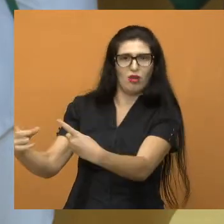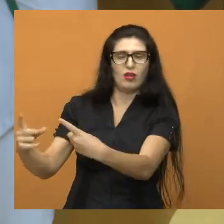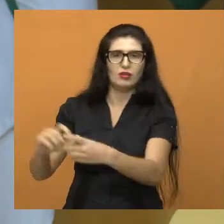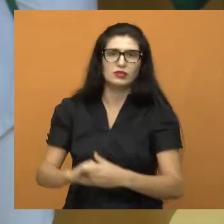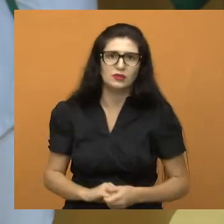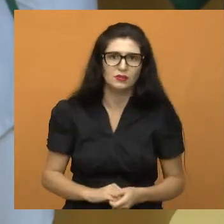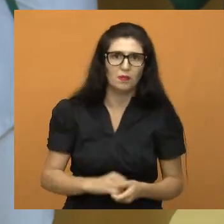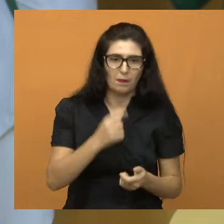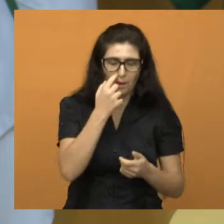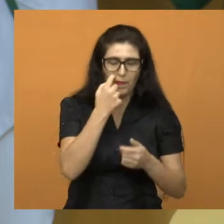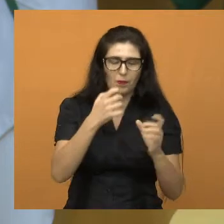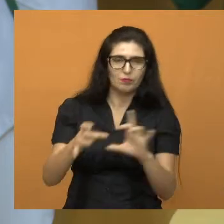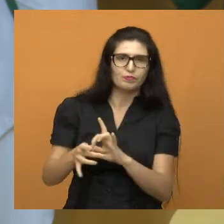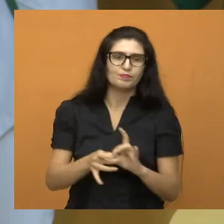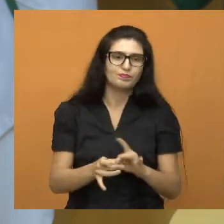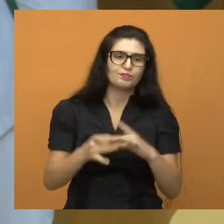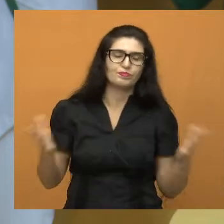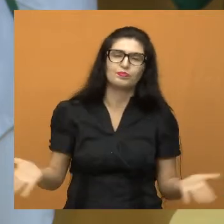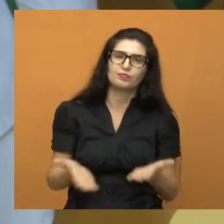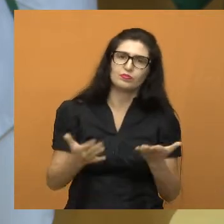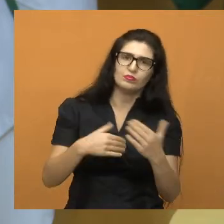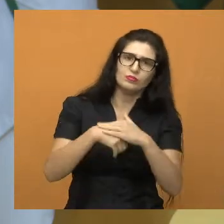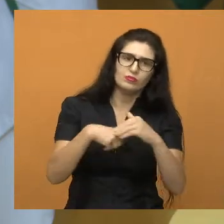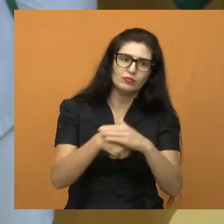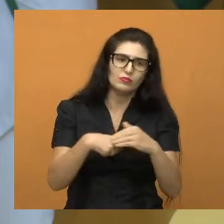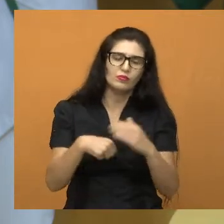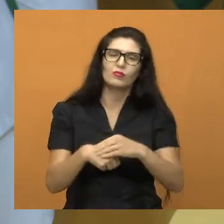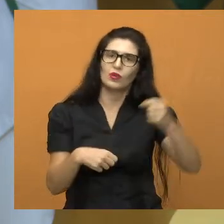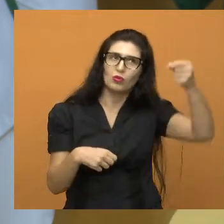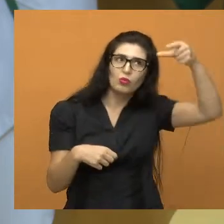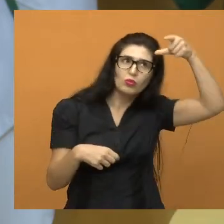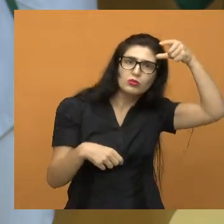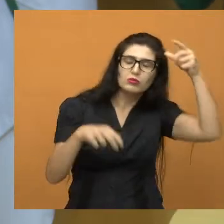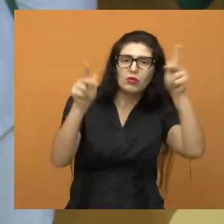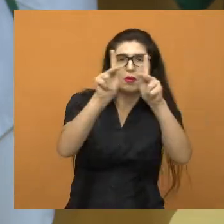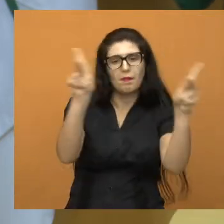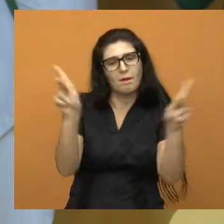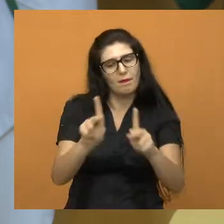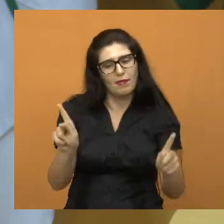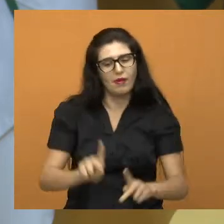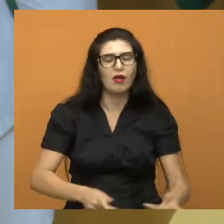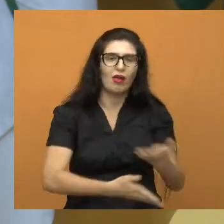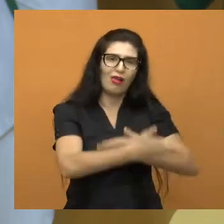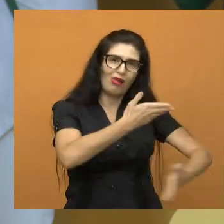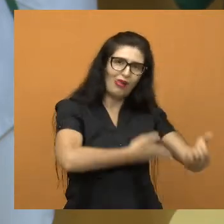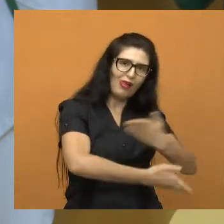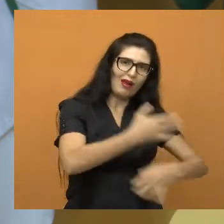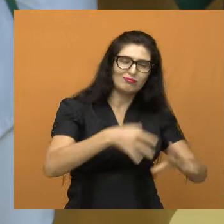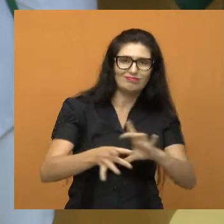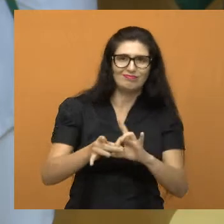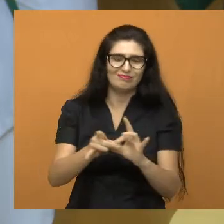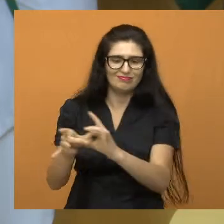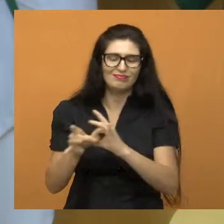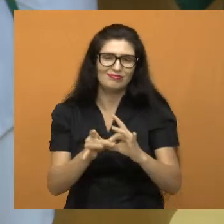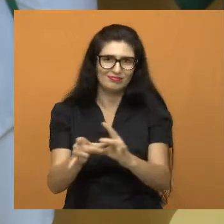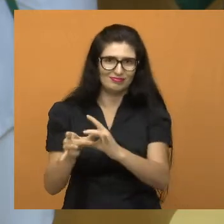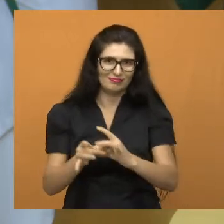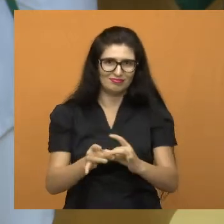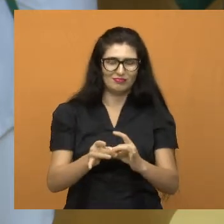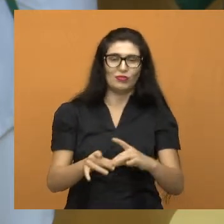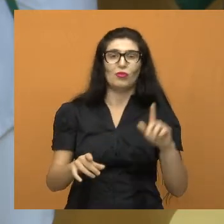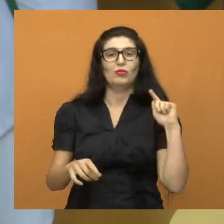construir fraternidade, promovendo a cultura da paz e da reconciliação. A campanha nos provoca a